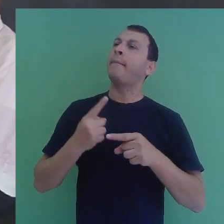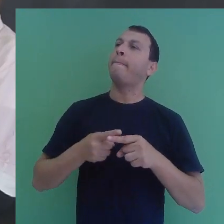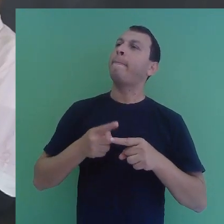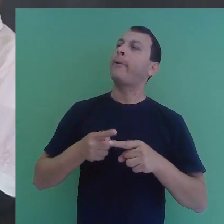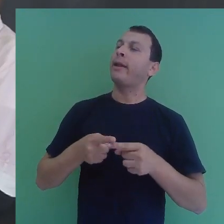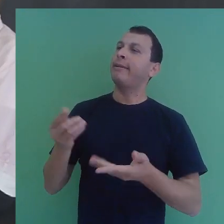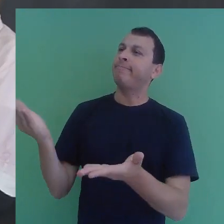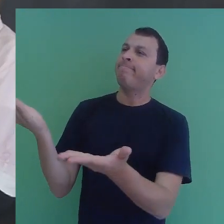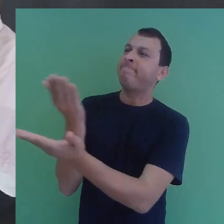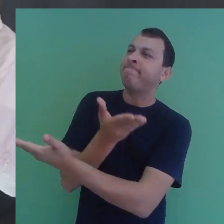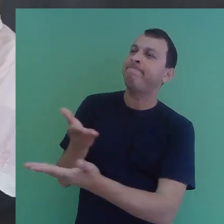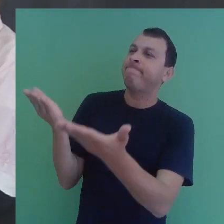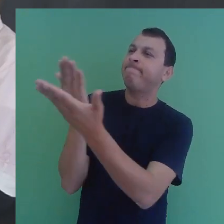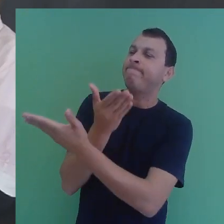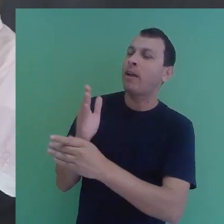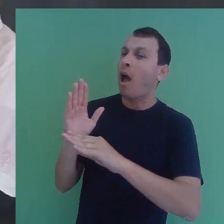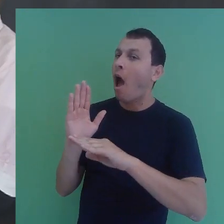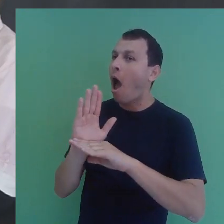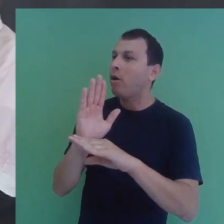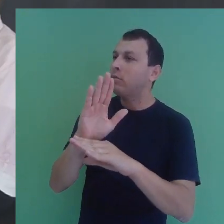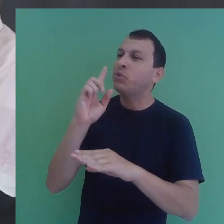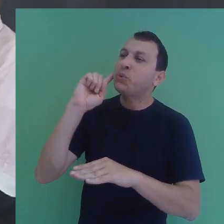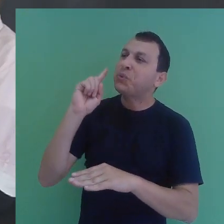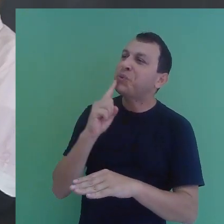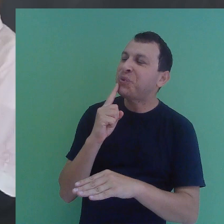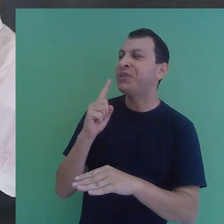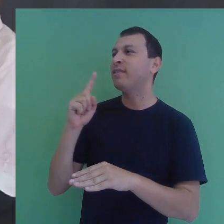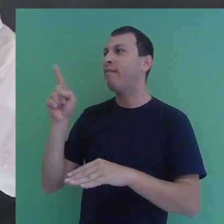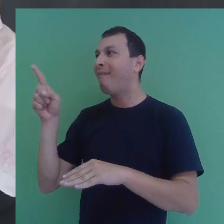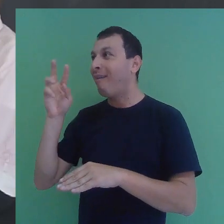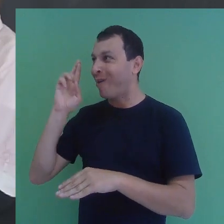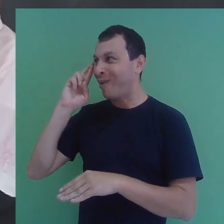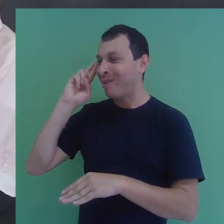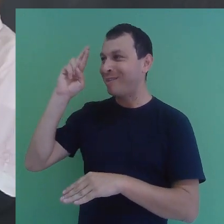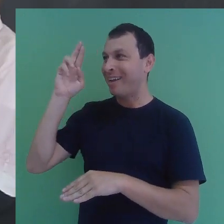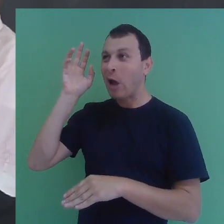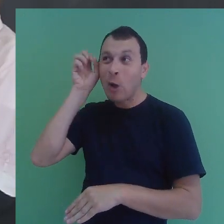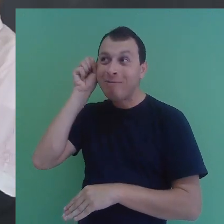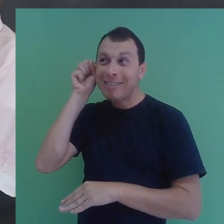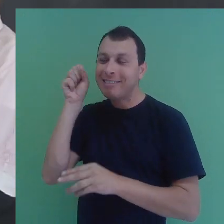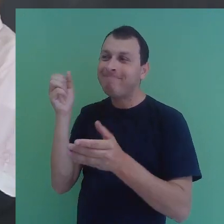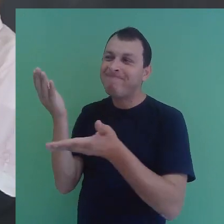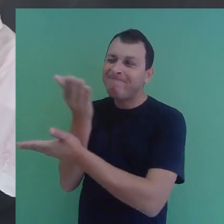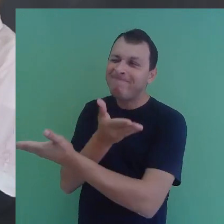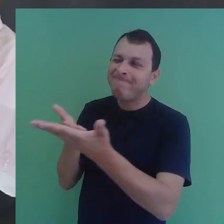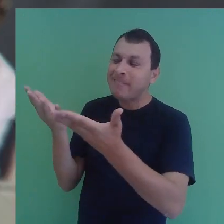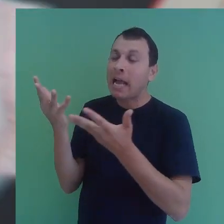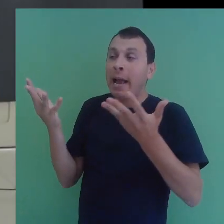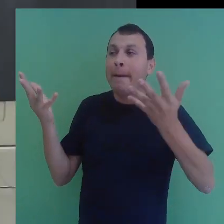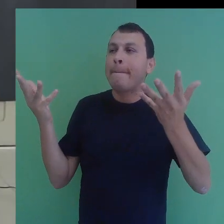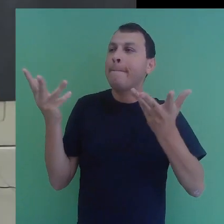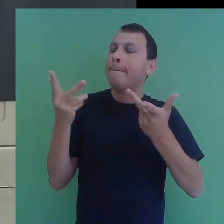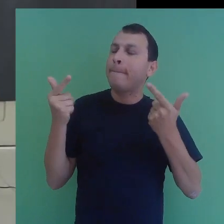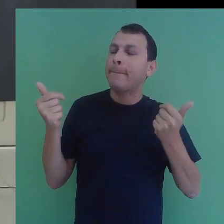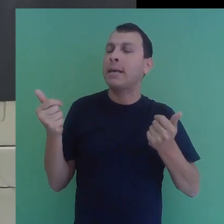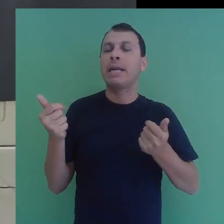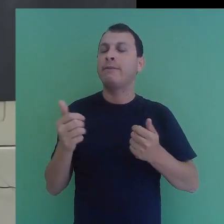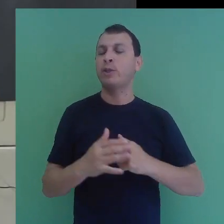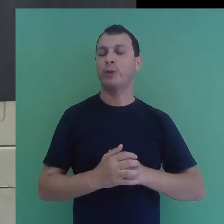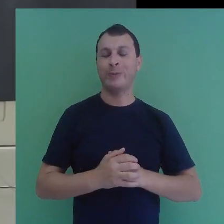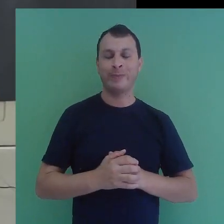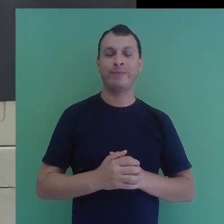Por ser o mediador entre ela e os surdos, que são pessoas maravilhosas. Queria